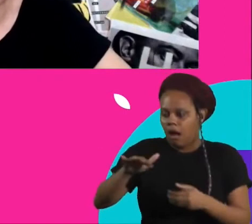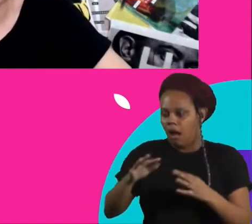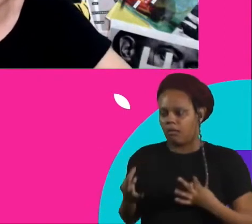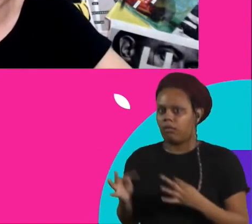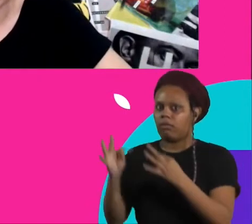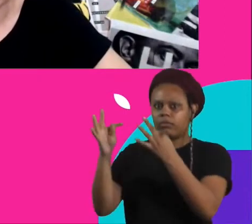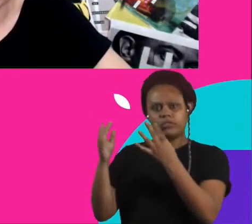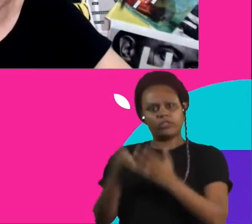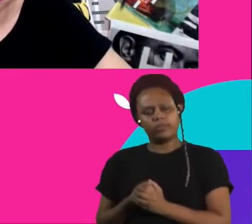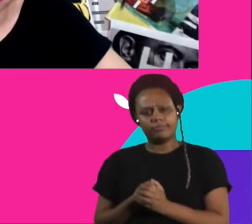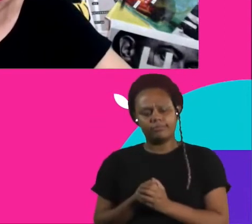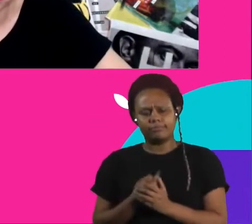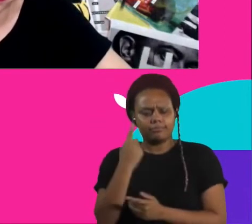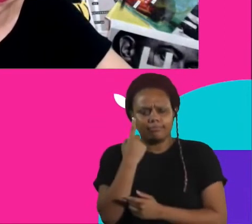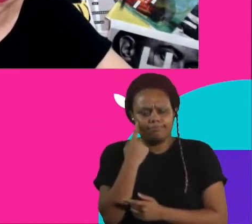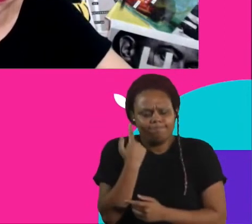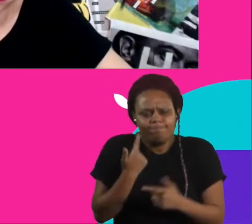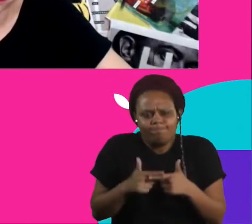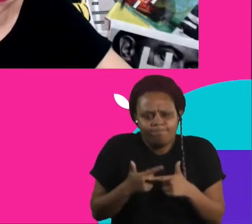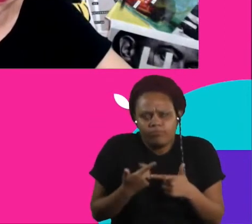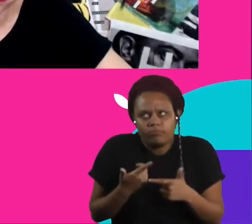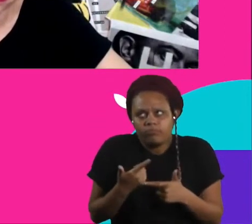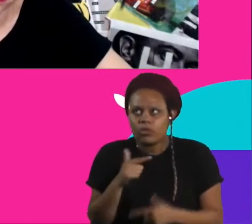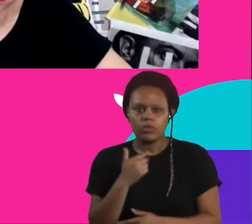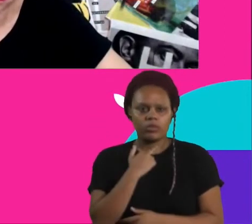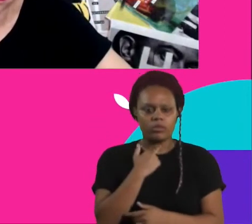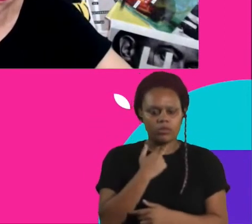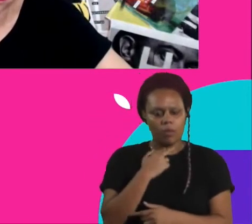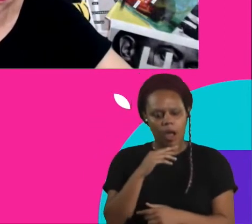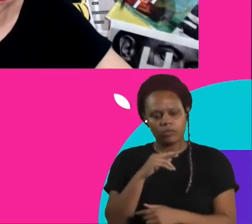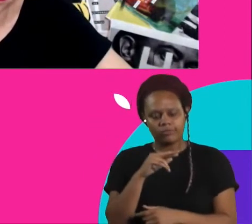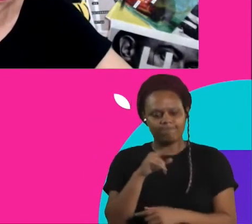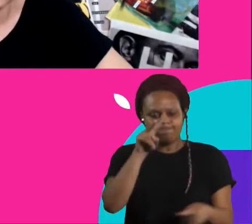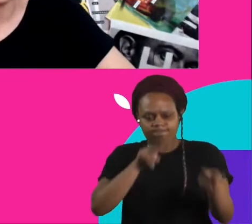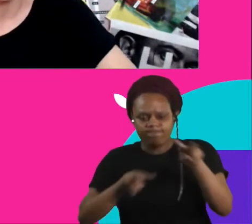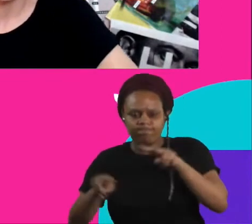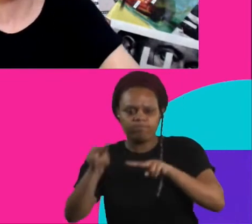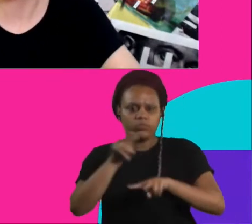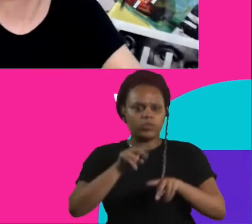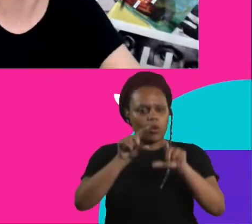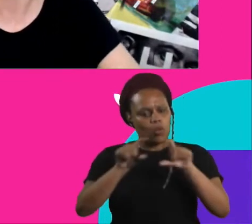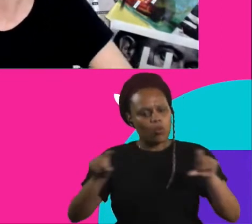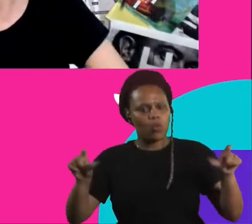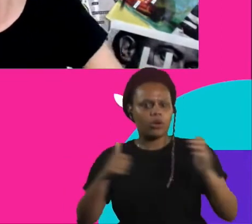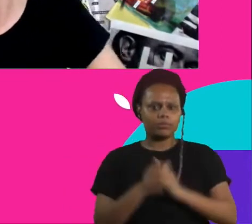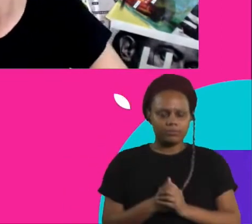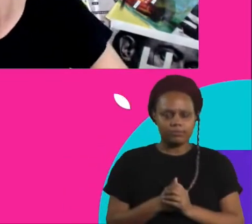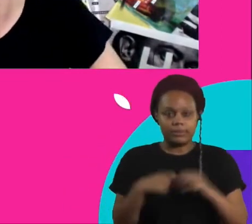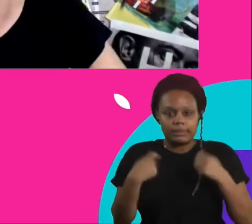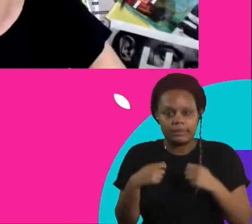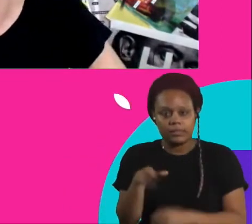transversais? Então, eu acho que a grande habilidade anterior, anteriorzona que a gente precisa é da curiosidade, é